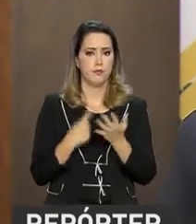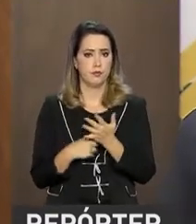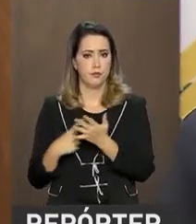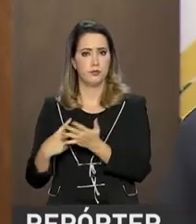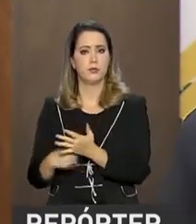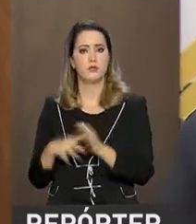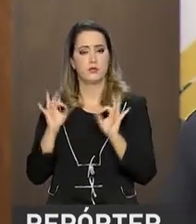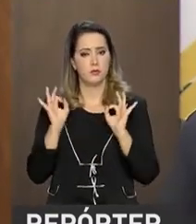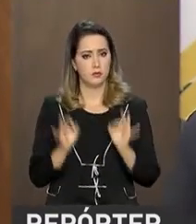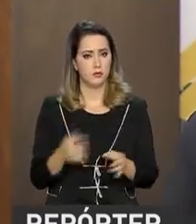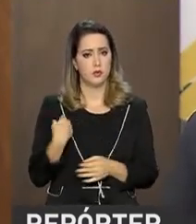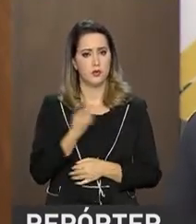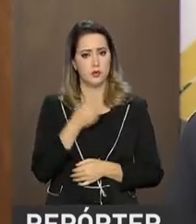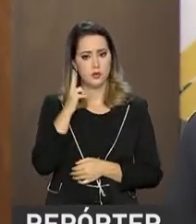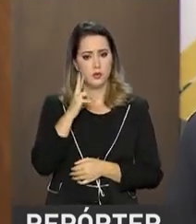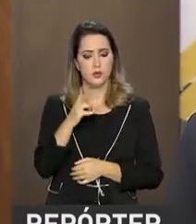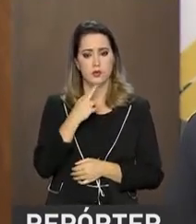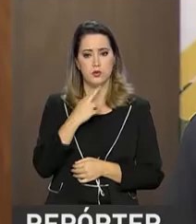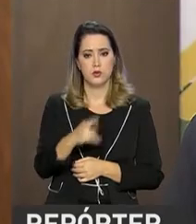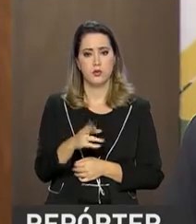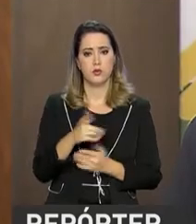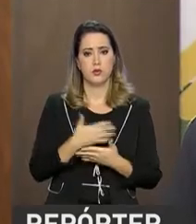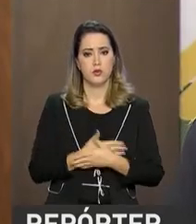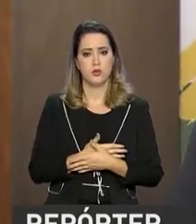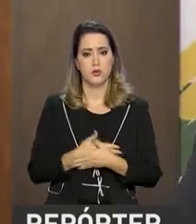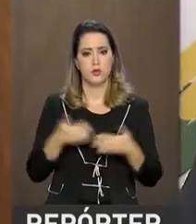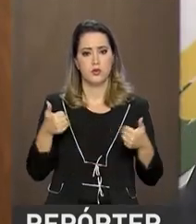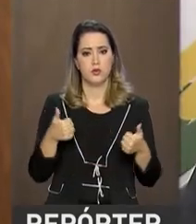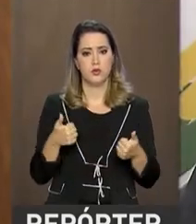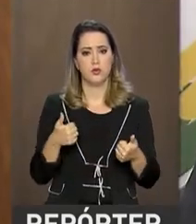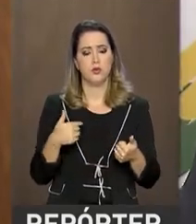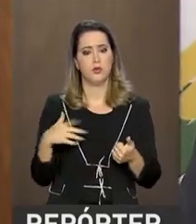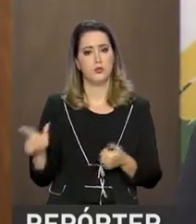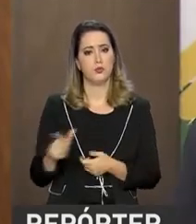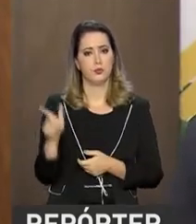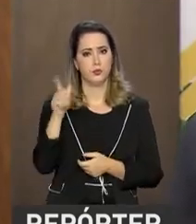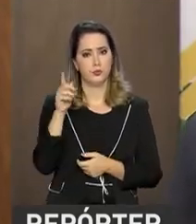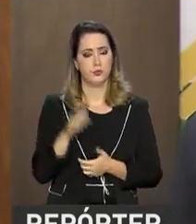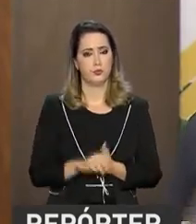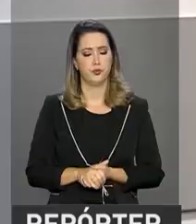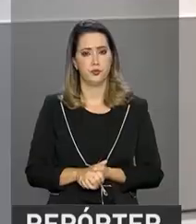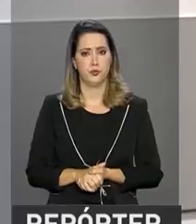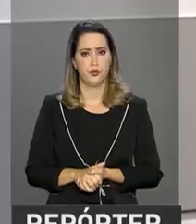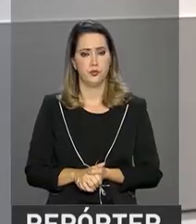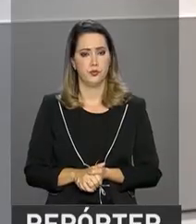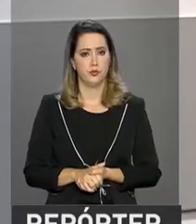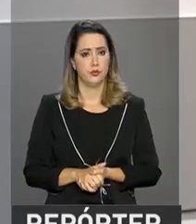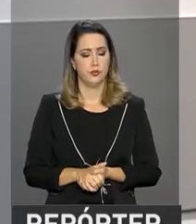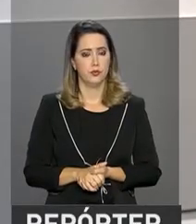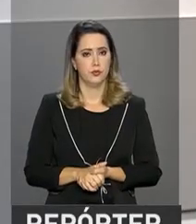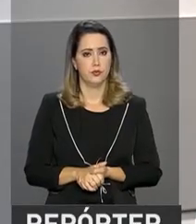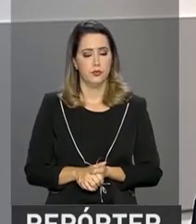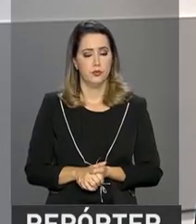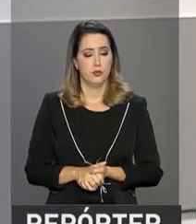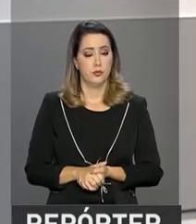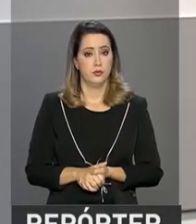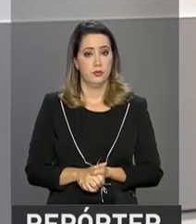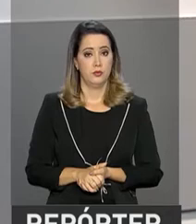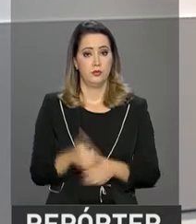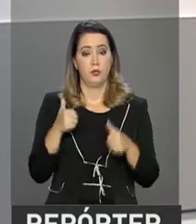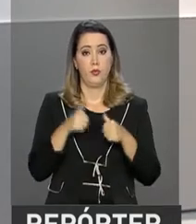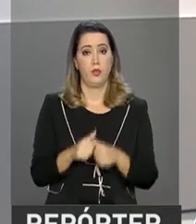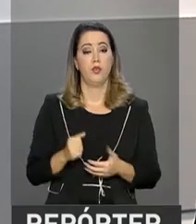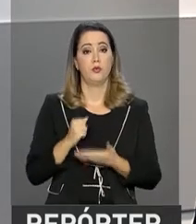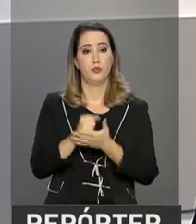santo certo que a gente vê o resultado aí de melhoria resultado líquido das empresas estatais já está disponível para